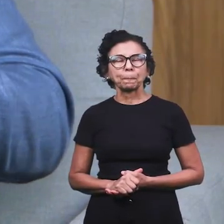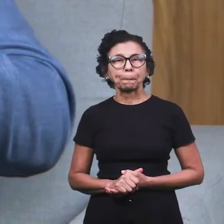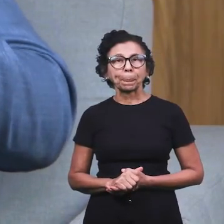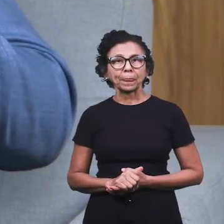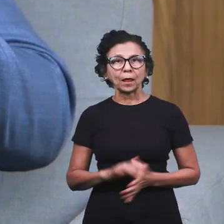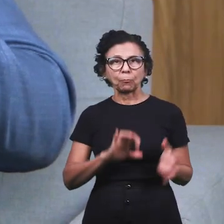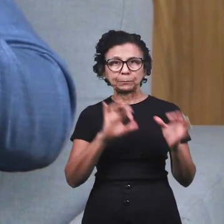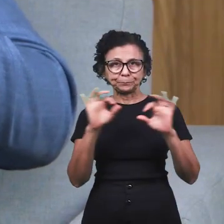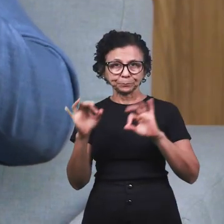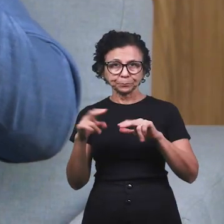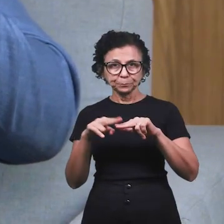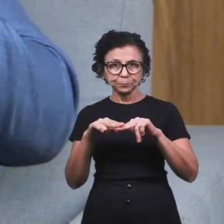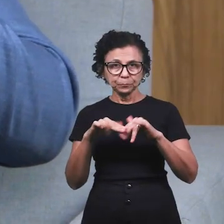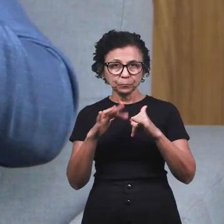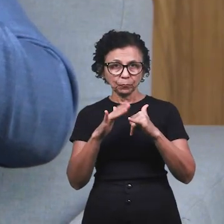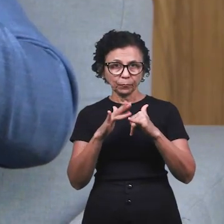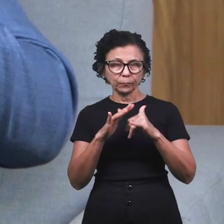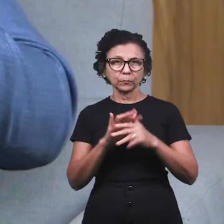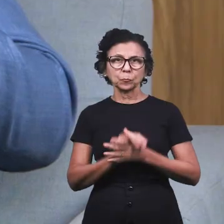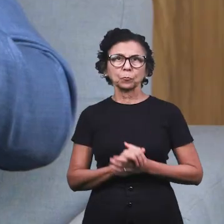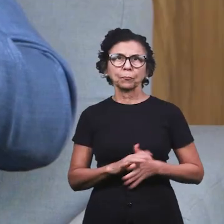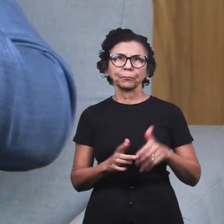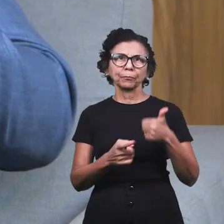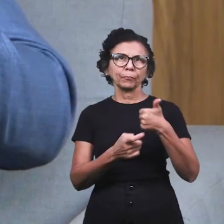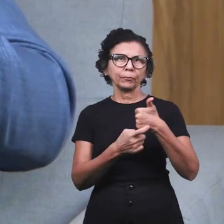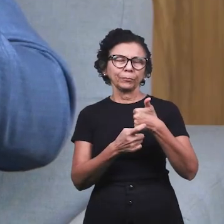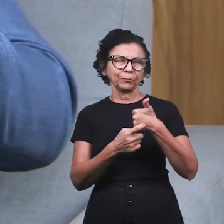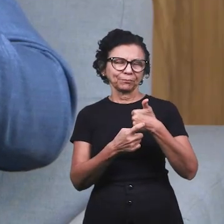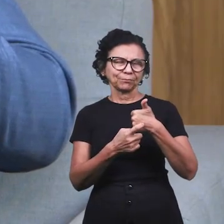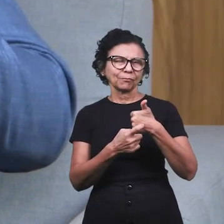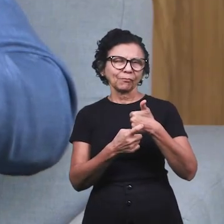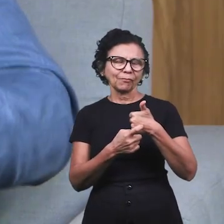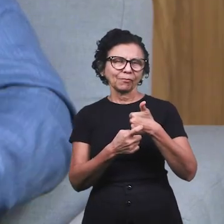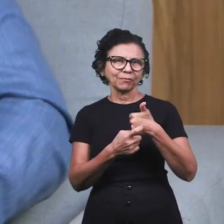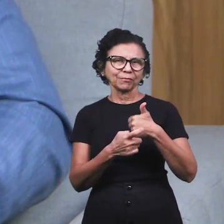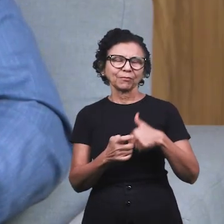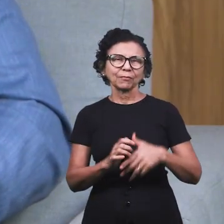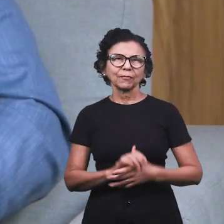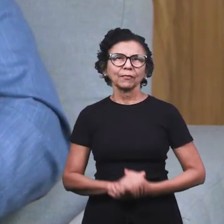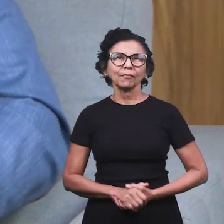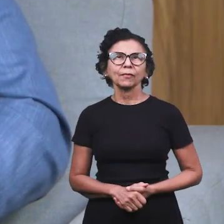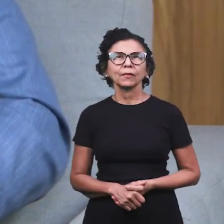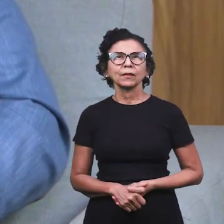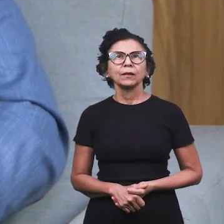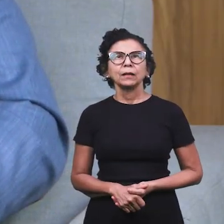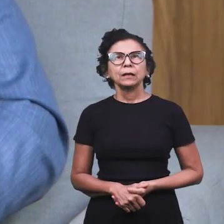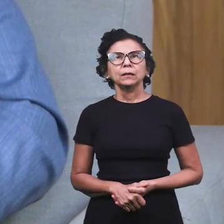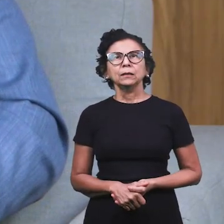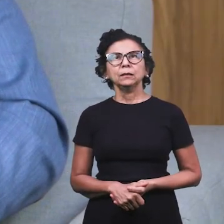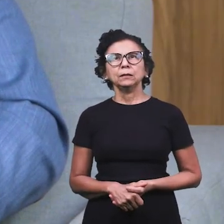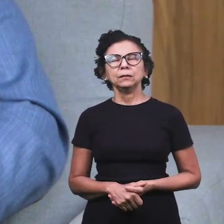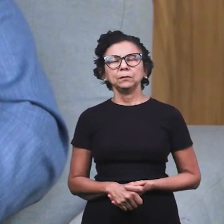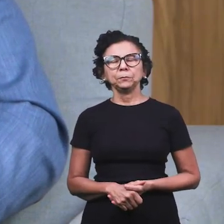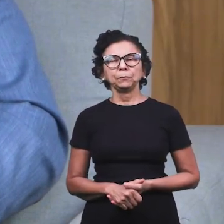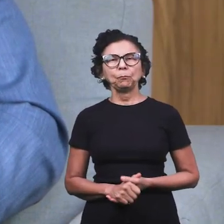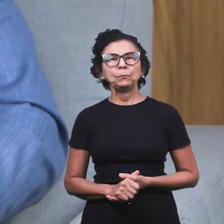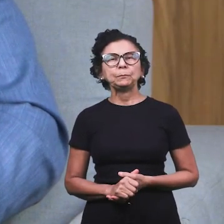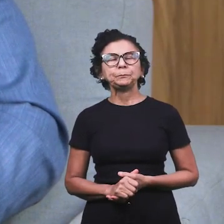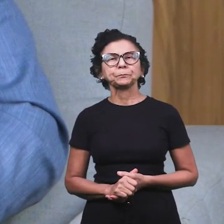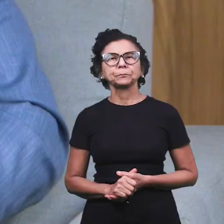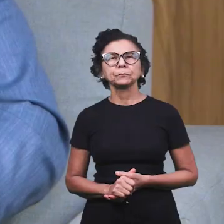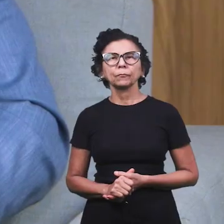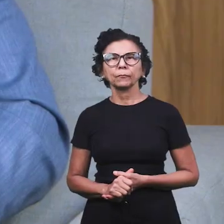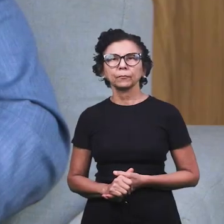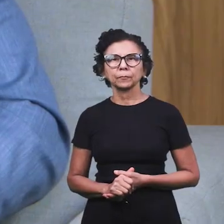desde já, agora mesmo, dar um joinha aí, né? Clicar aí no curtir e também